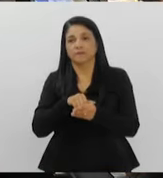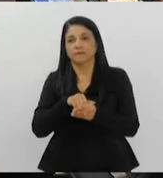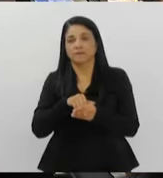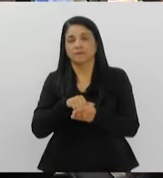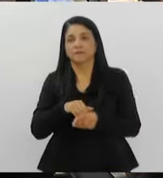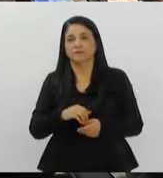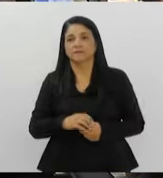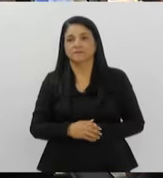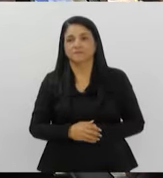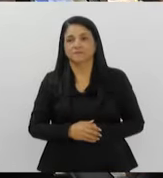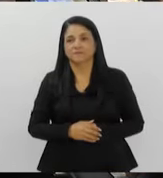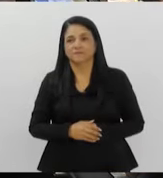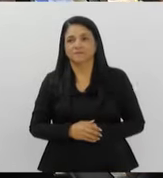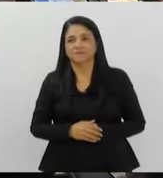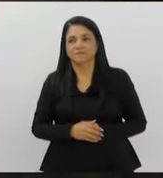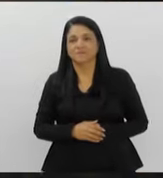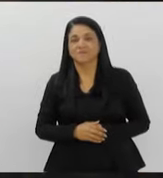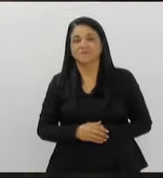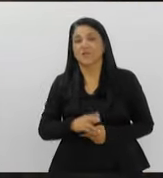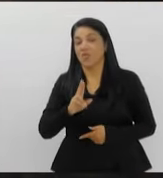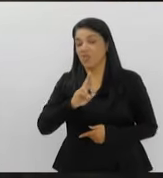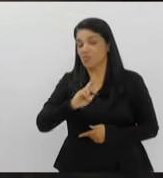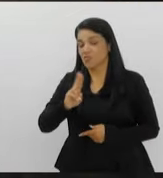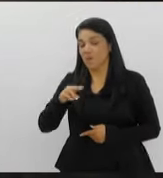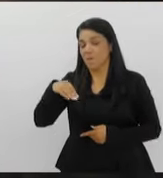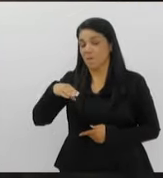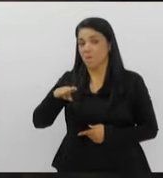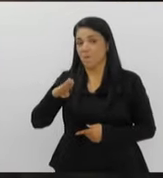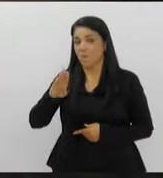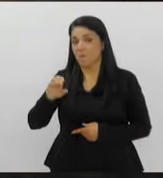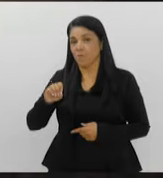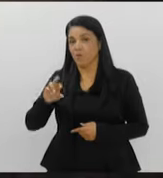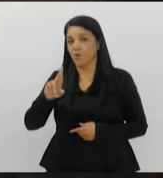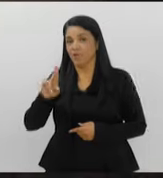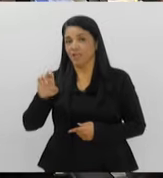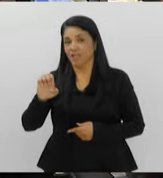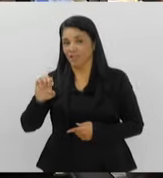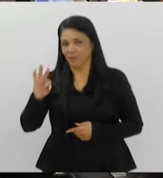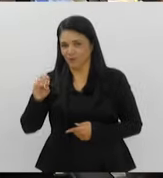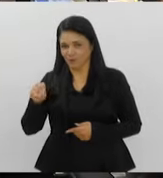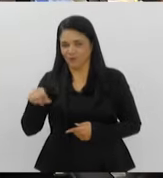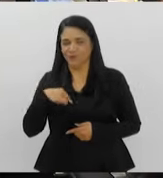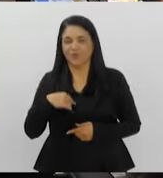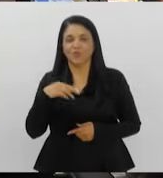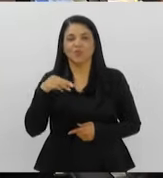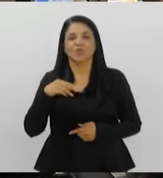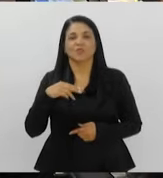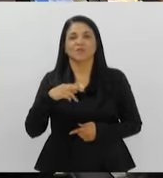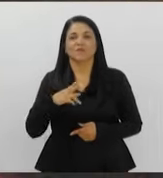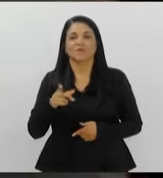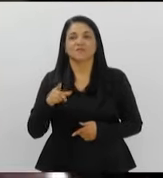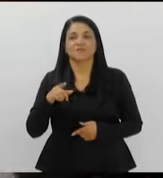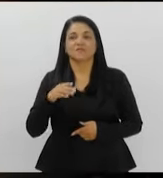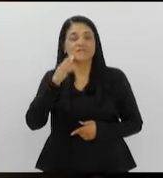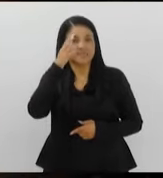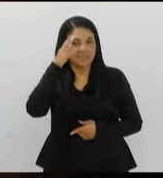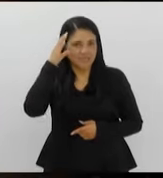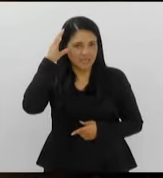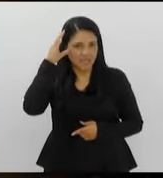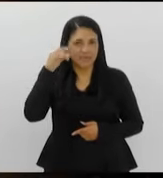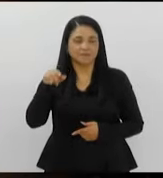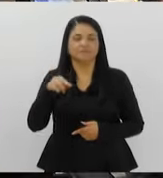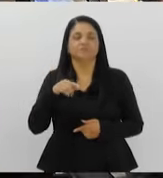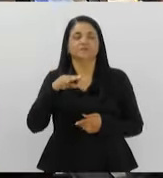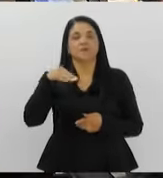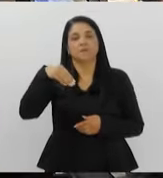Borete. Boareto. É nome internacional, Boreto. Nome internacional, Boreto. Brasil. Italiano. Na deputada Célia Jordão e Marta